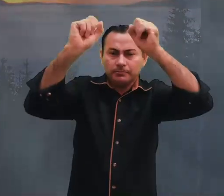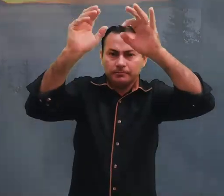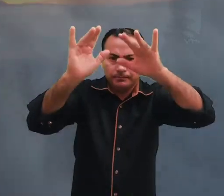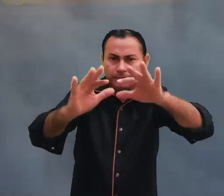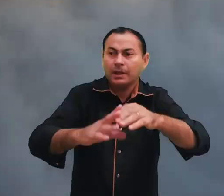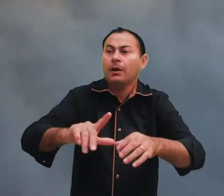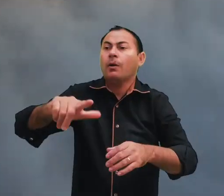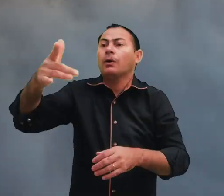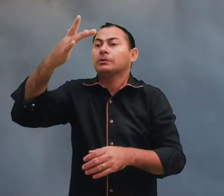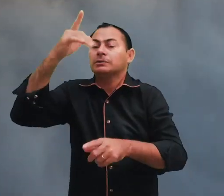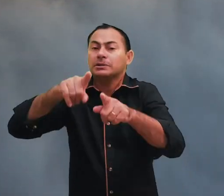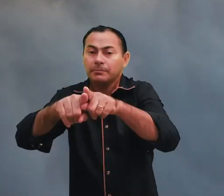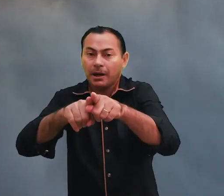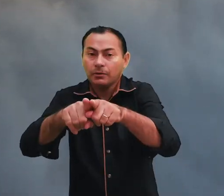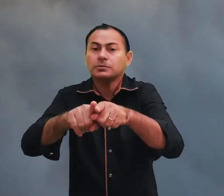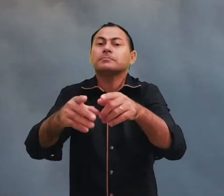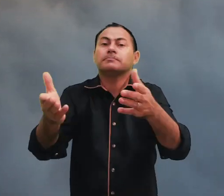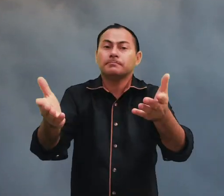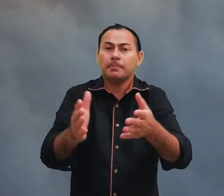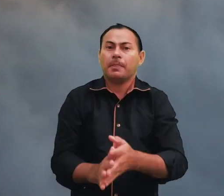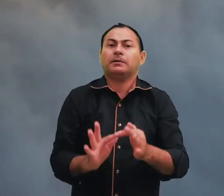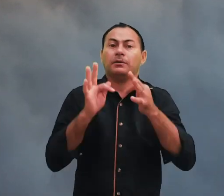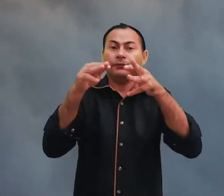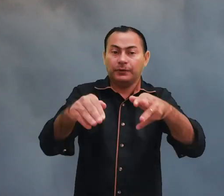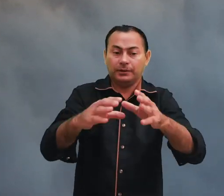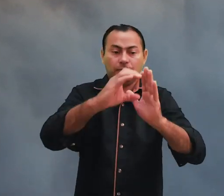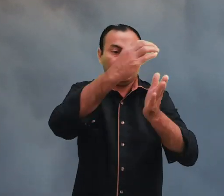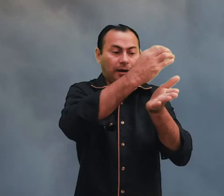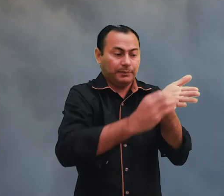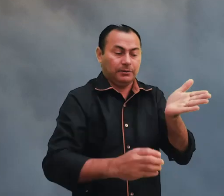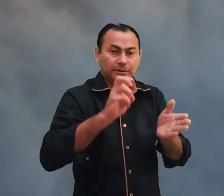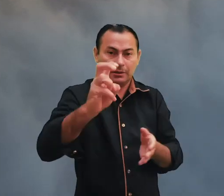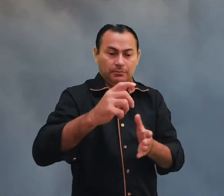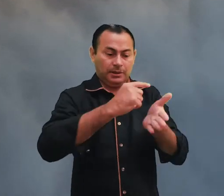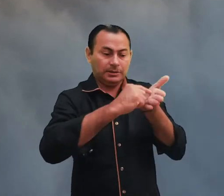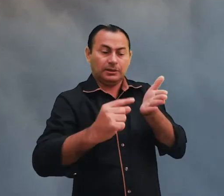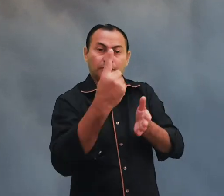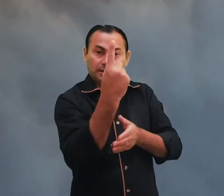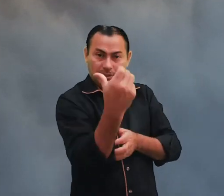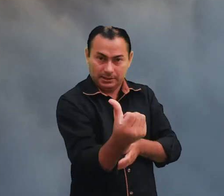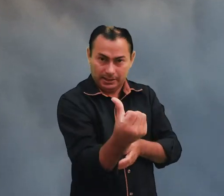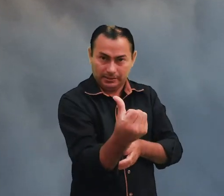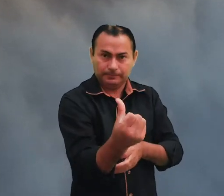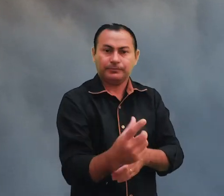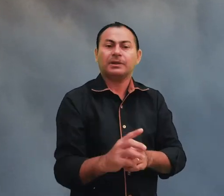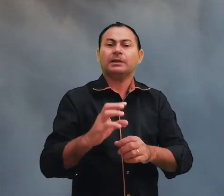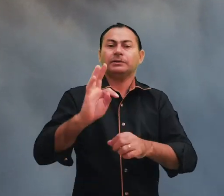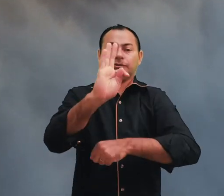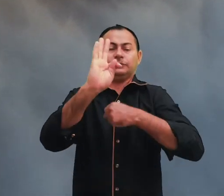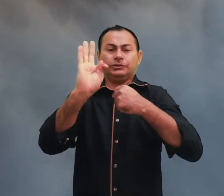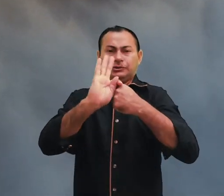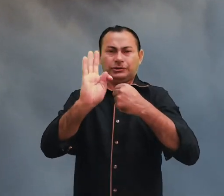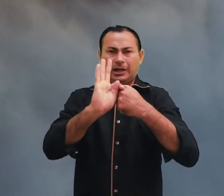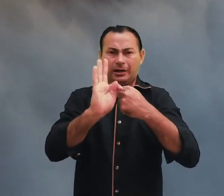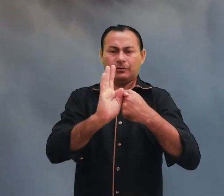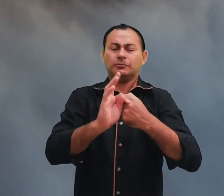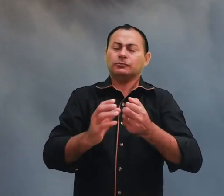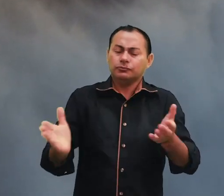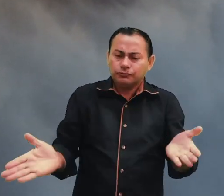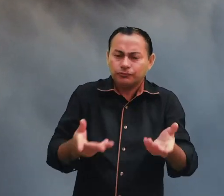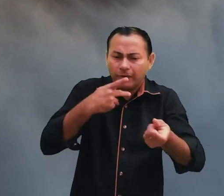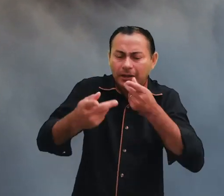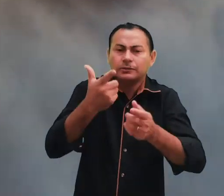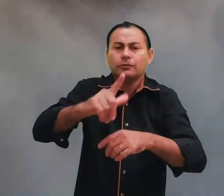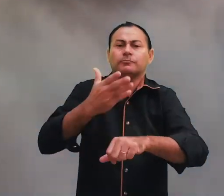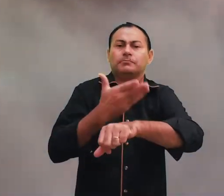edificar outros irmãos. No final do capítulo 5, versículo 16, Tiago traz mais uma exortação